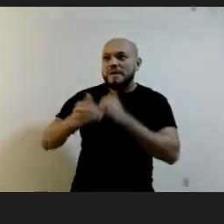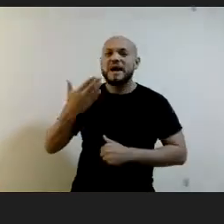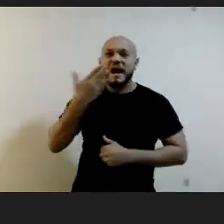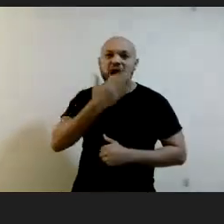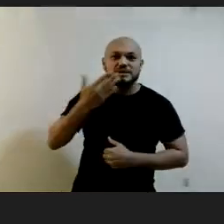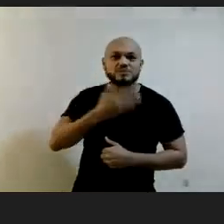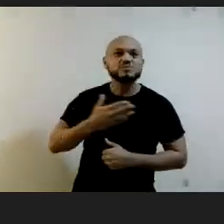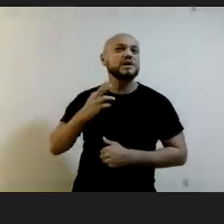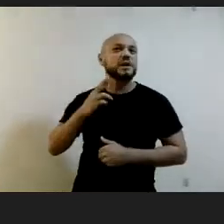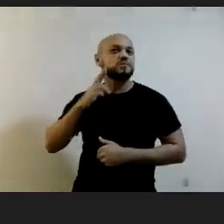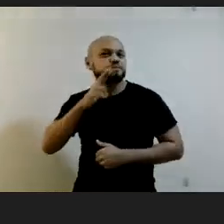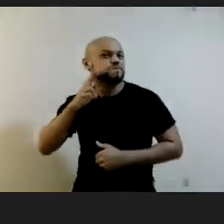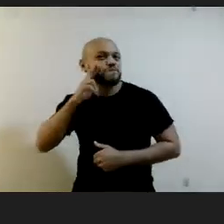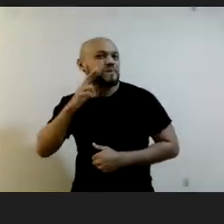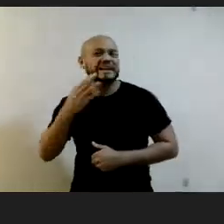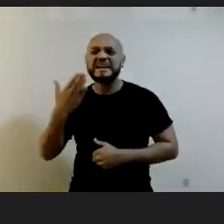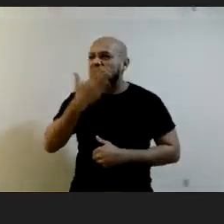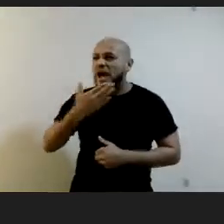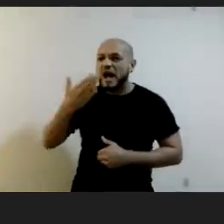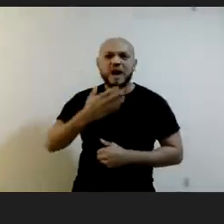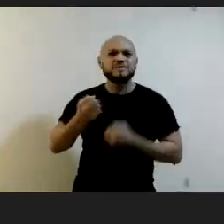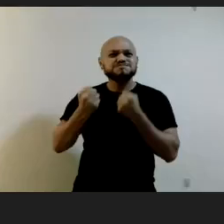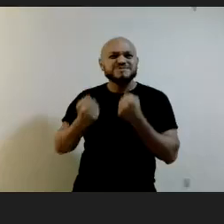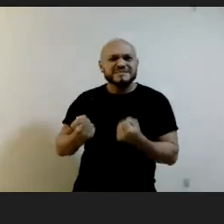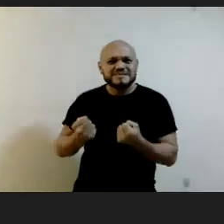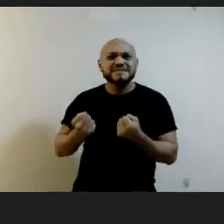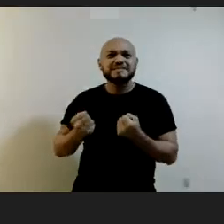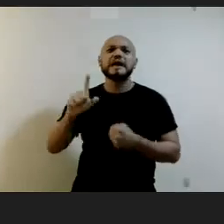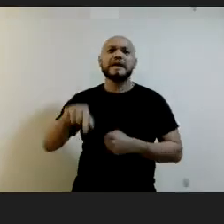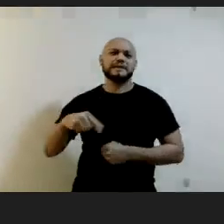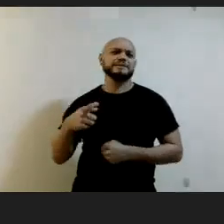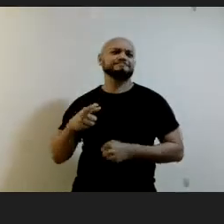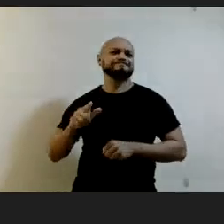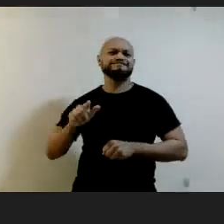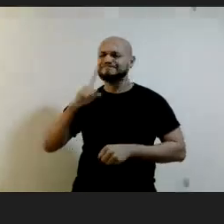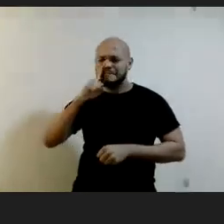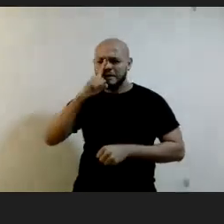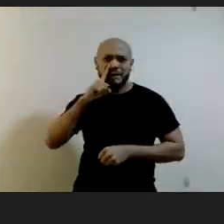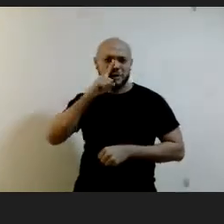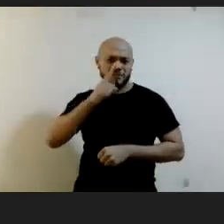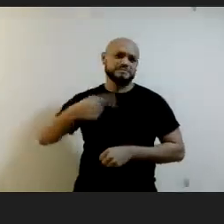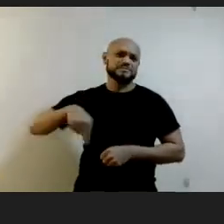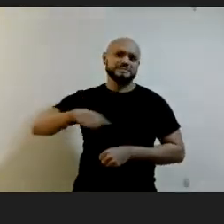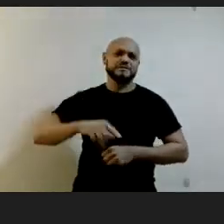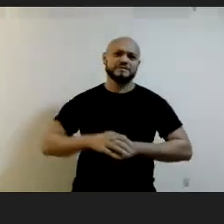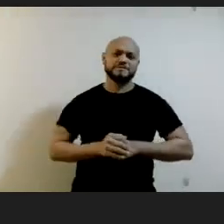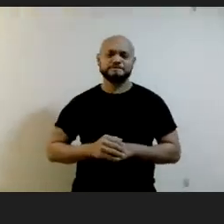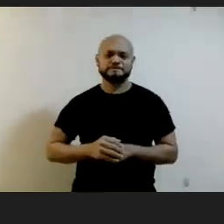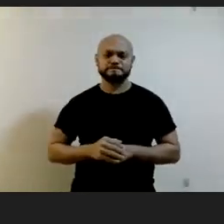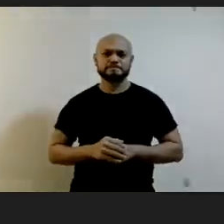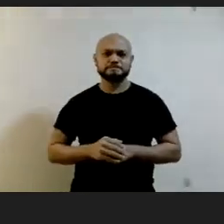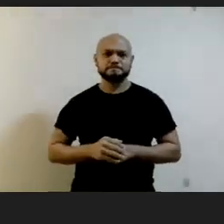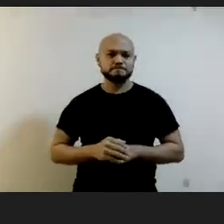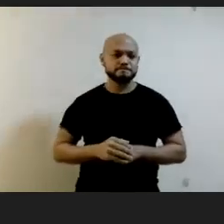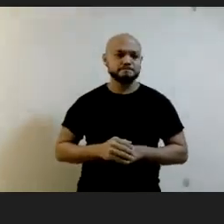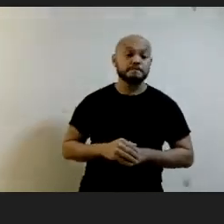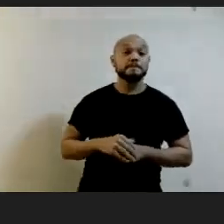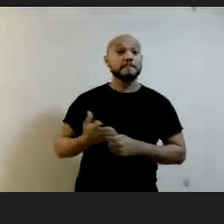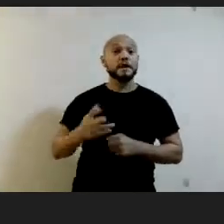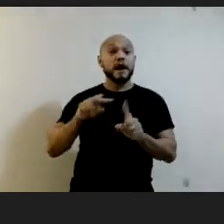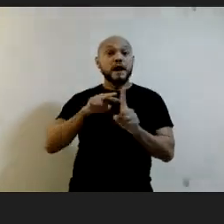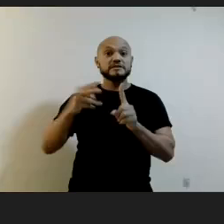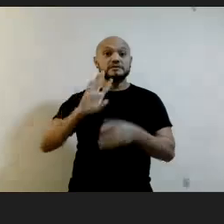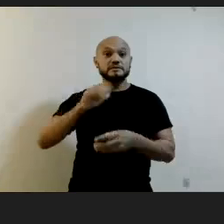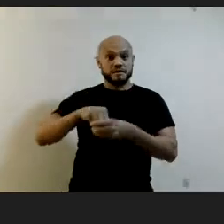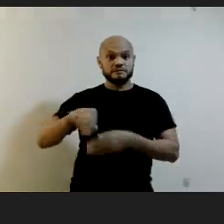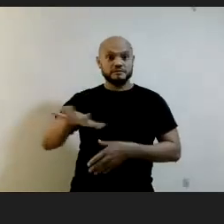refrigerante açucarado, que é extremamente deletério, né? Então, nessa nova visão da saúde,